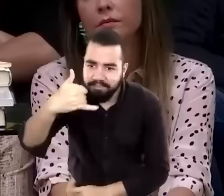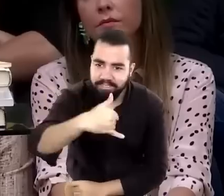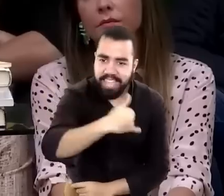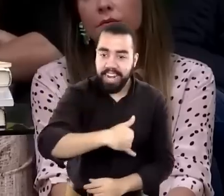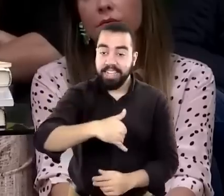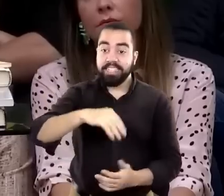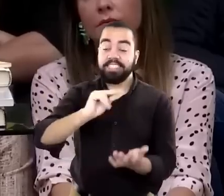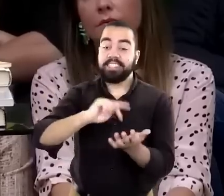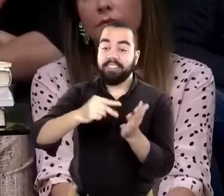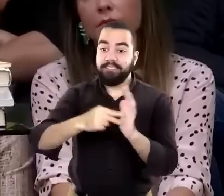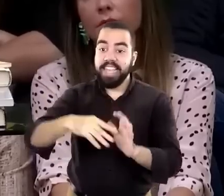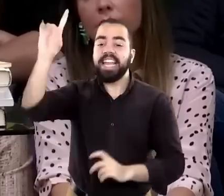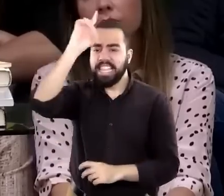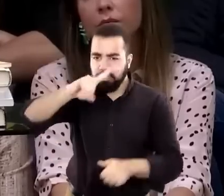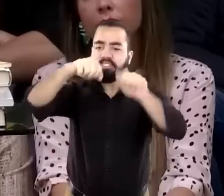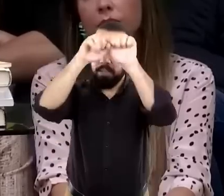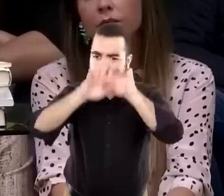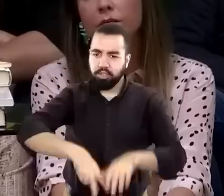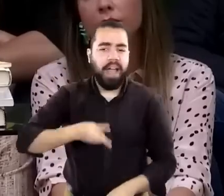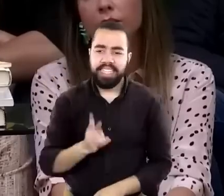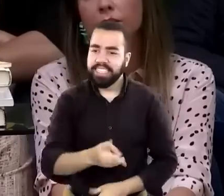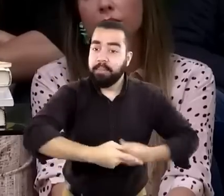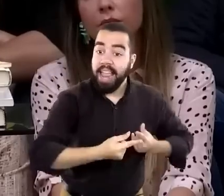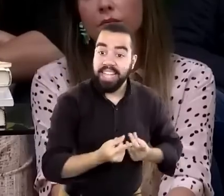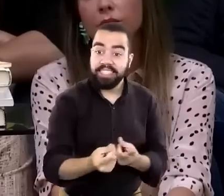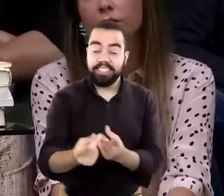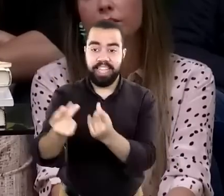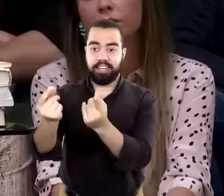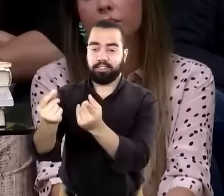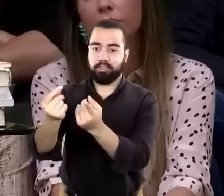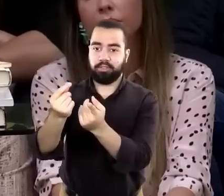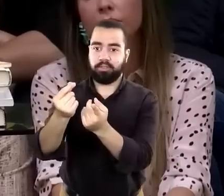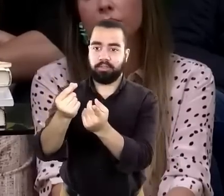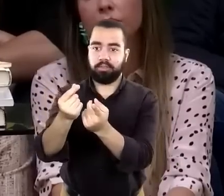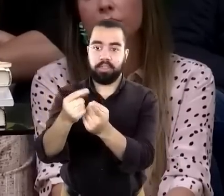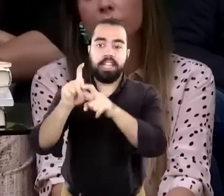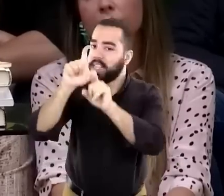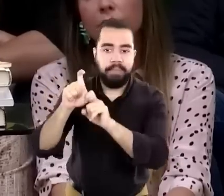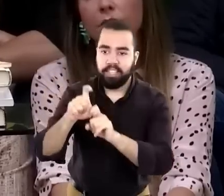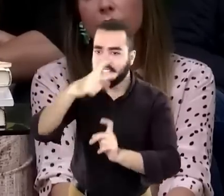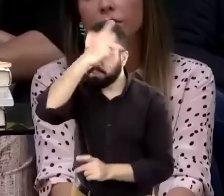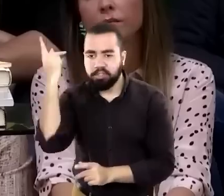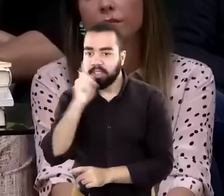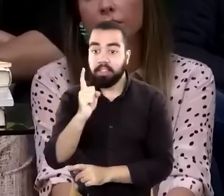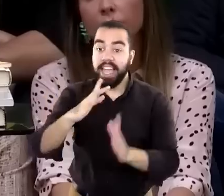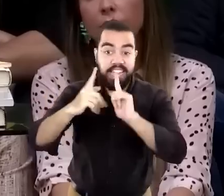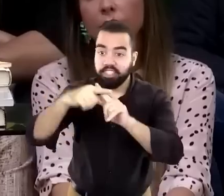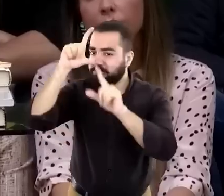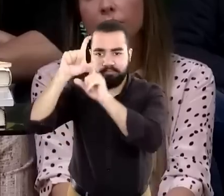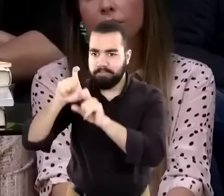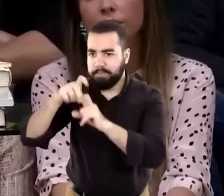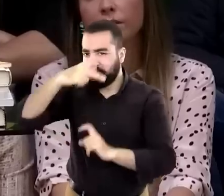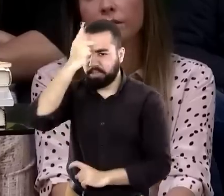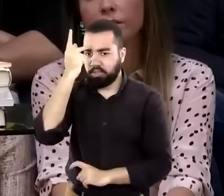que é celestial, que é divina, que não vem dos recursos humanos, mas dos recursos divinos. Isso é preciosíssimo. Mas